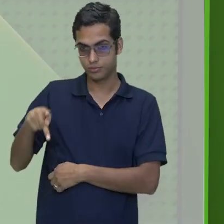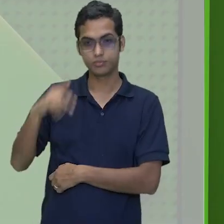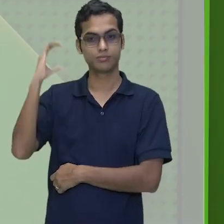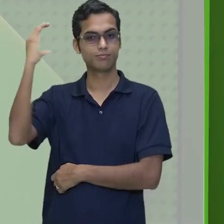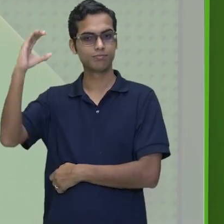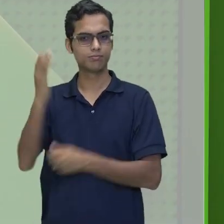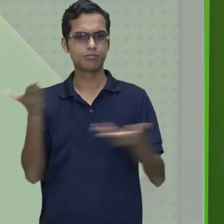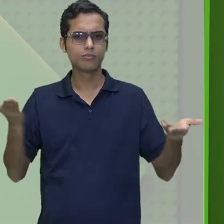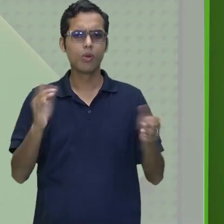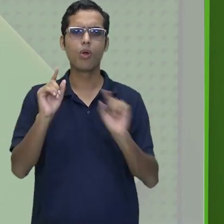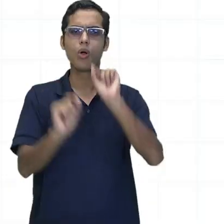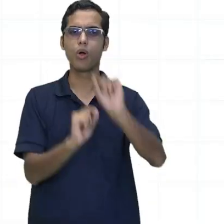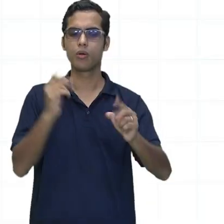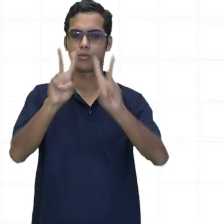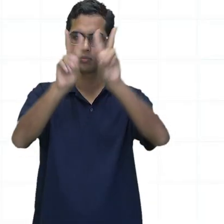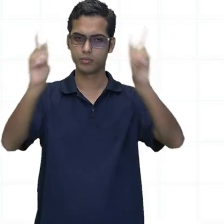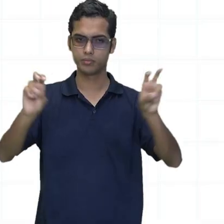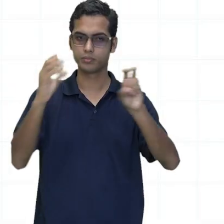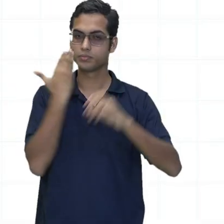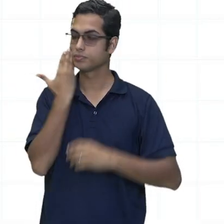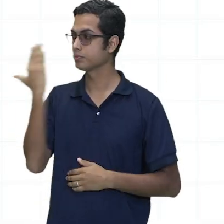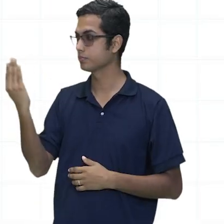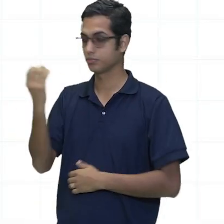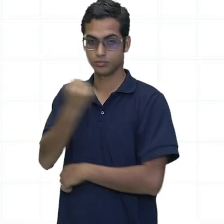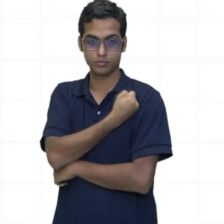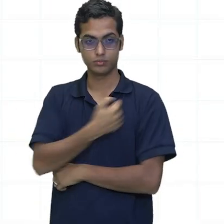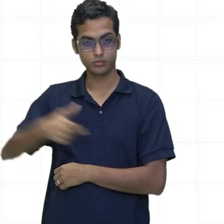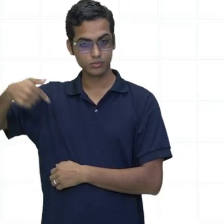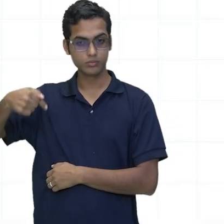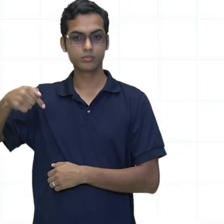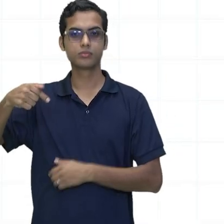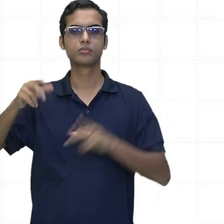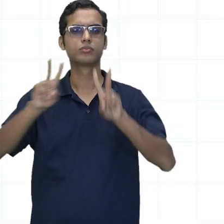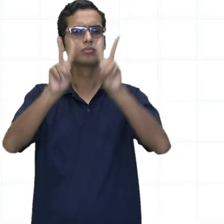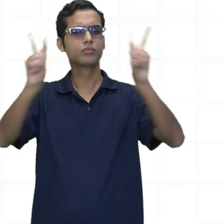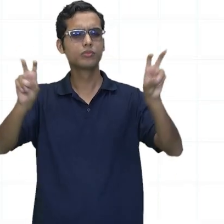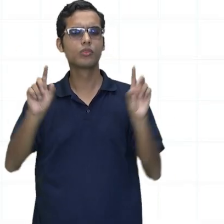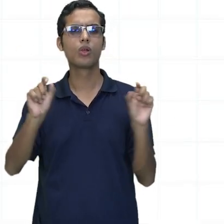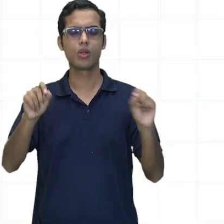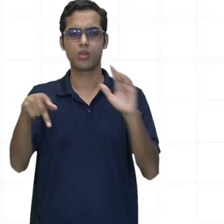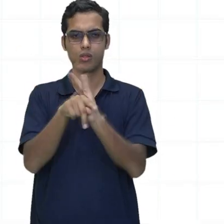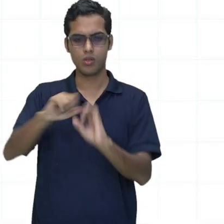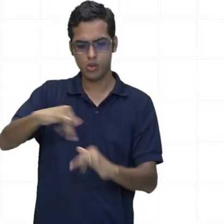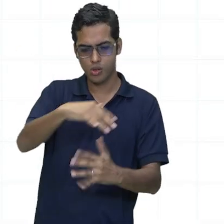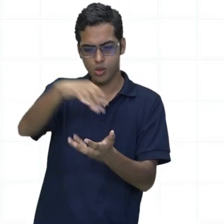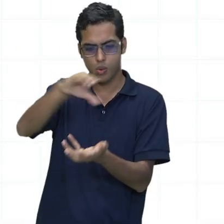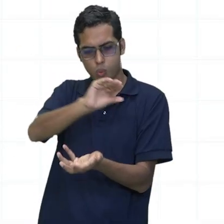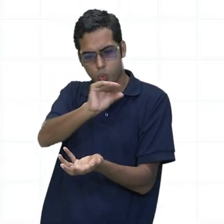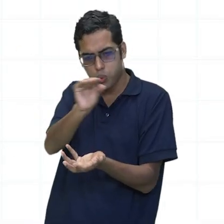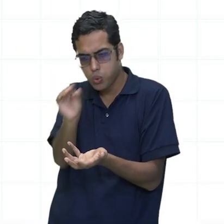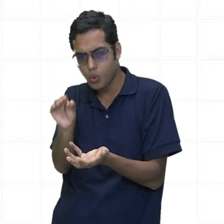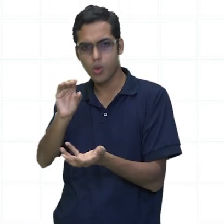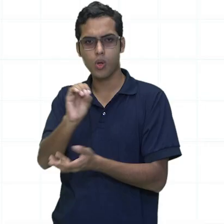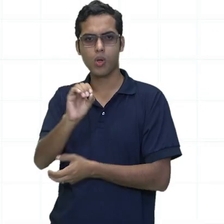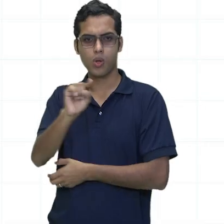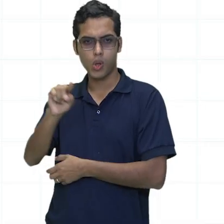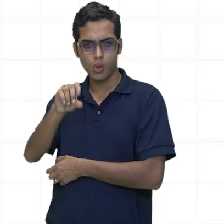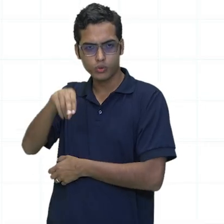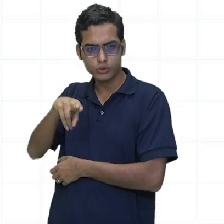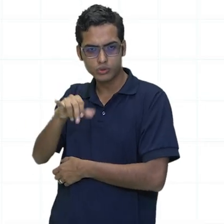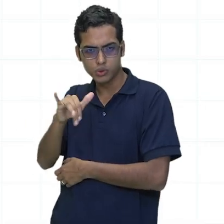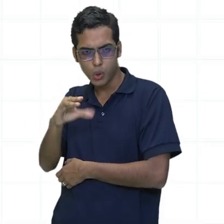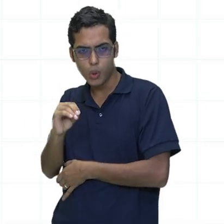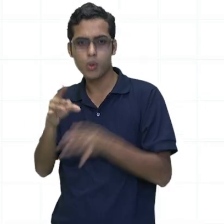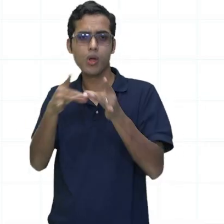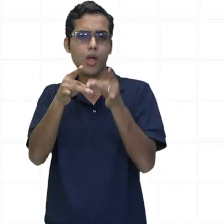qual será o assunto da nossa aula. A nossa aula de número 7 tem por objeto de conhecimento camada de ozônio. E